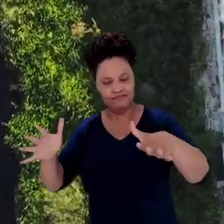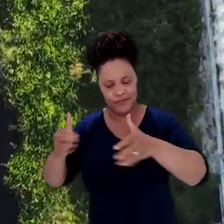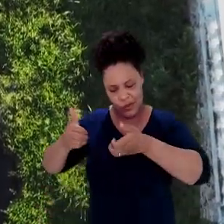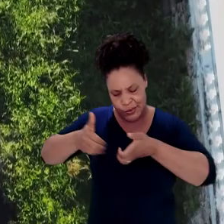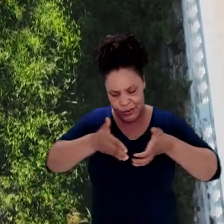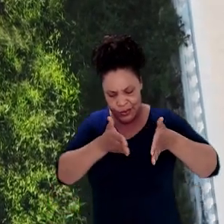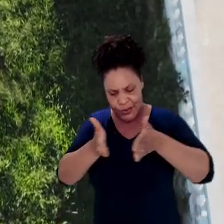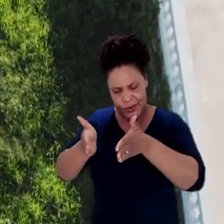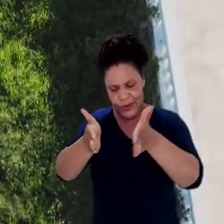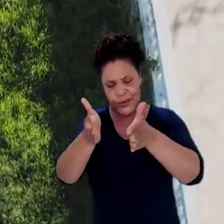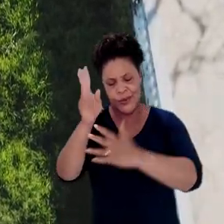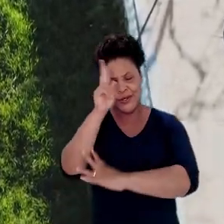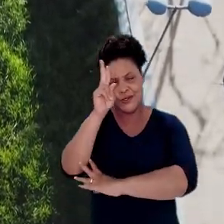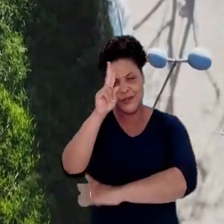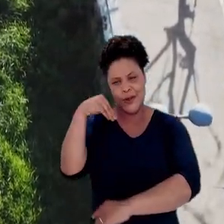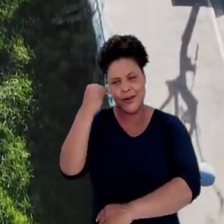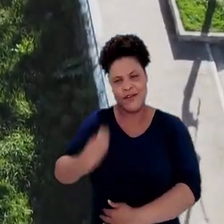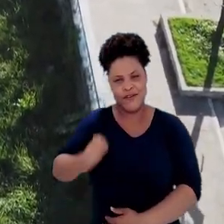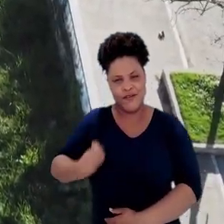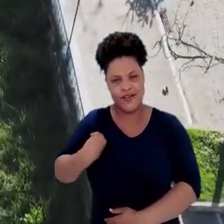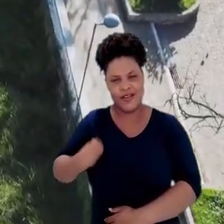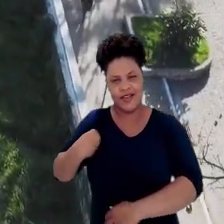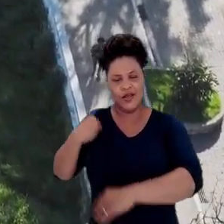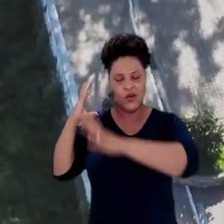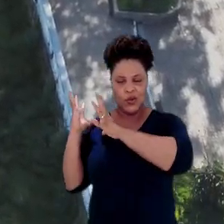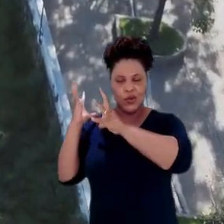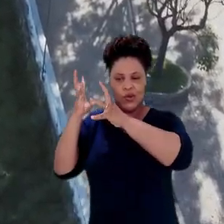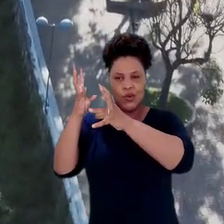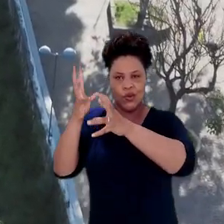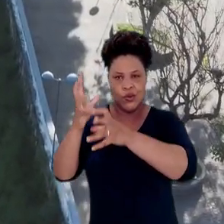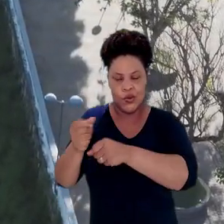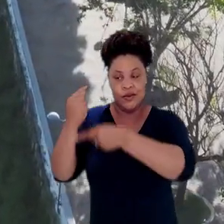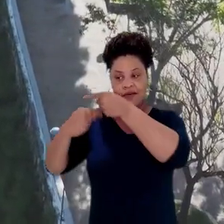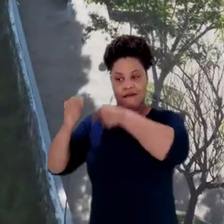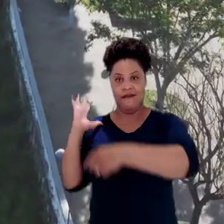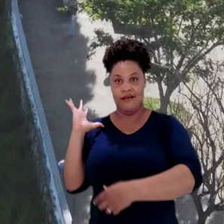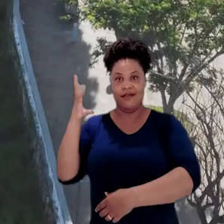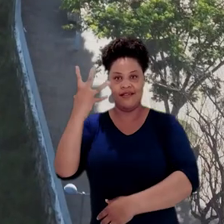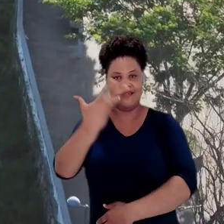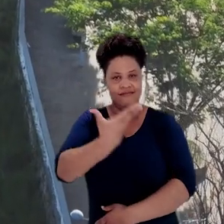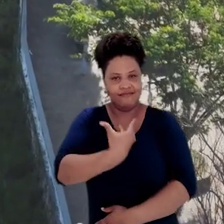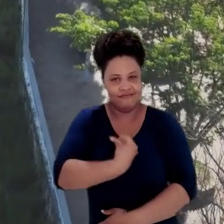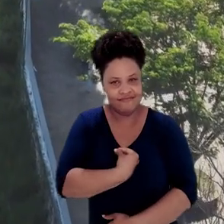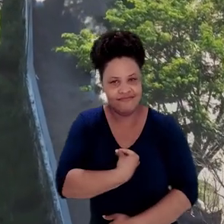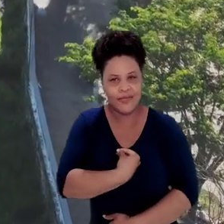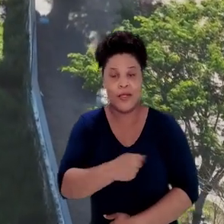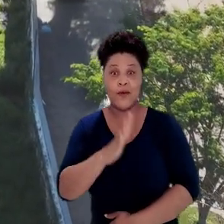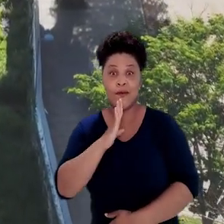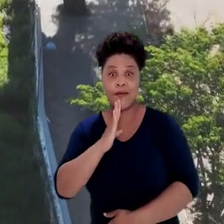Santos. Seguindo esse curso do rio, desenho minha história. Sou a soma de todos os meus eus anteriores e da